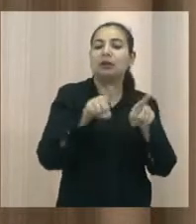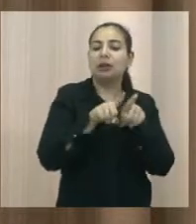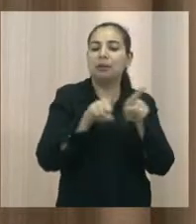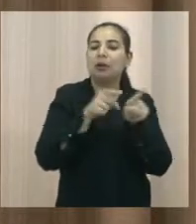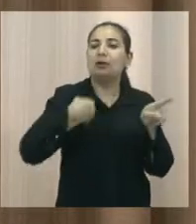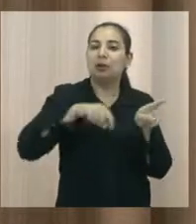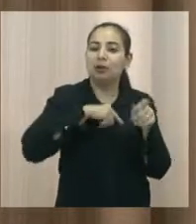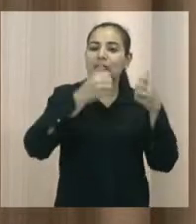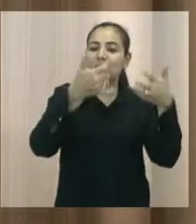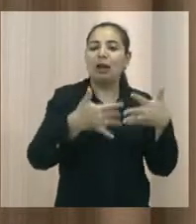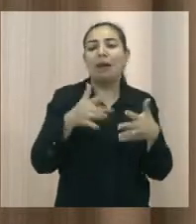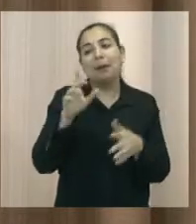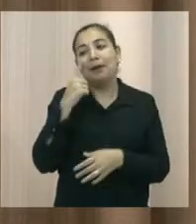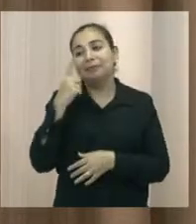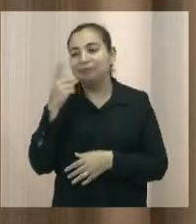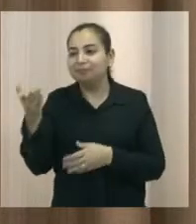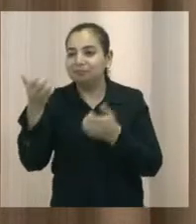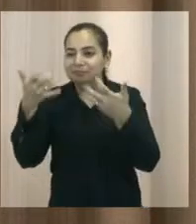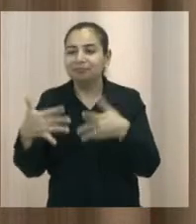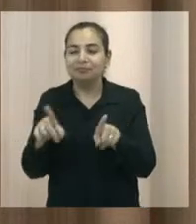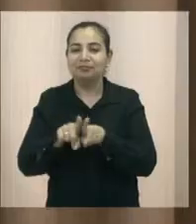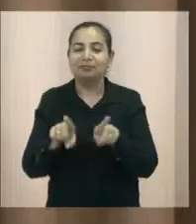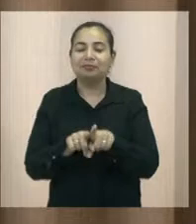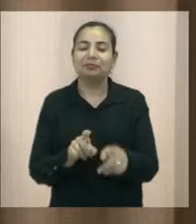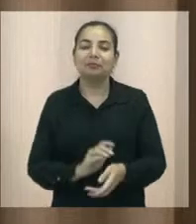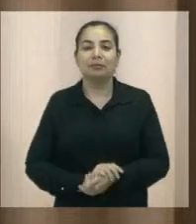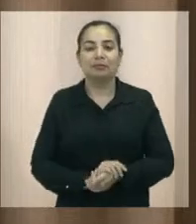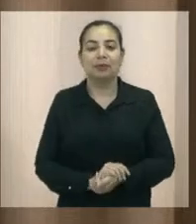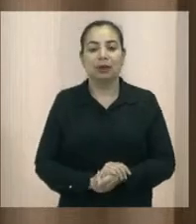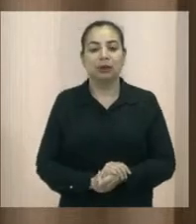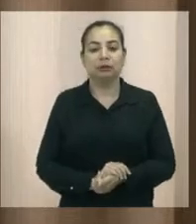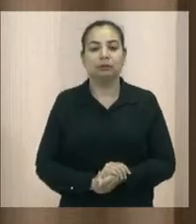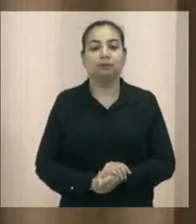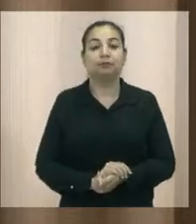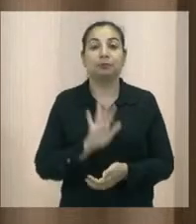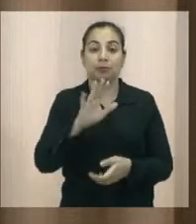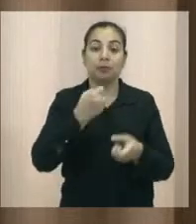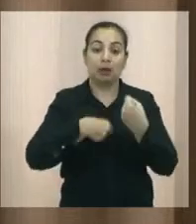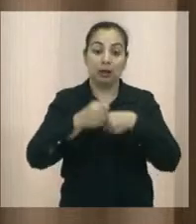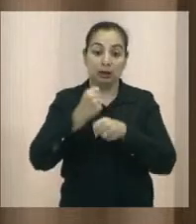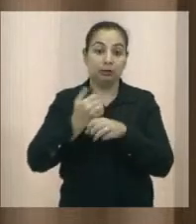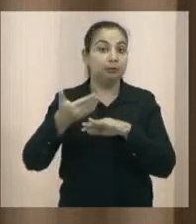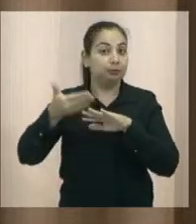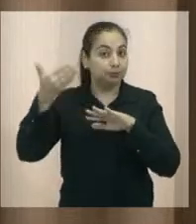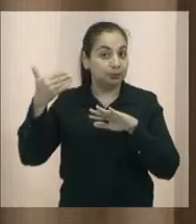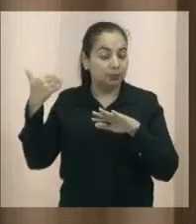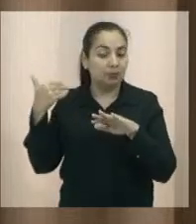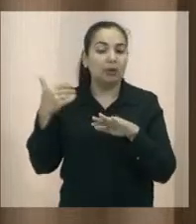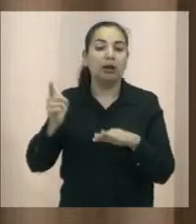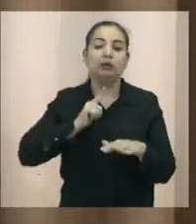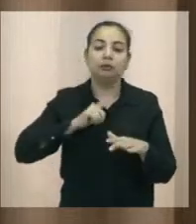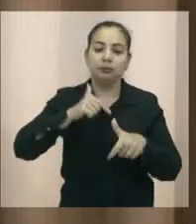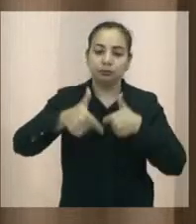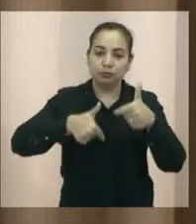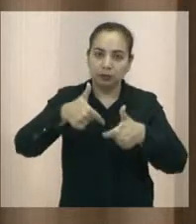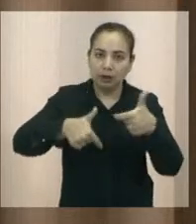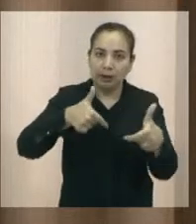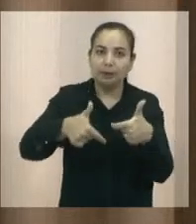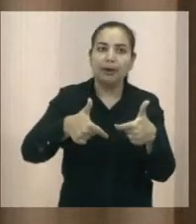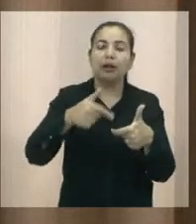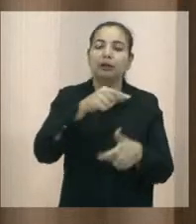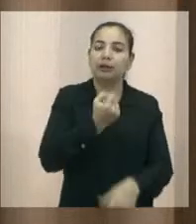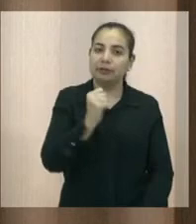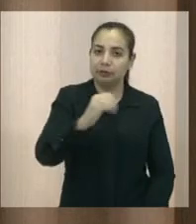aqui, mas eu acho que vale reforçar. Sim, claro. Nos últimos anos, a gente teve uma expansão do trabalho da Defensoria, né? Hoje nós estamos